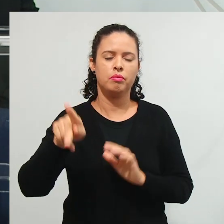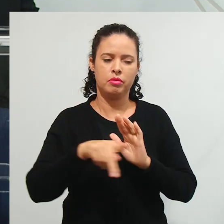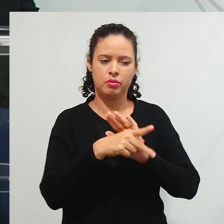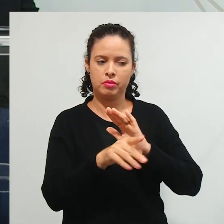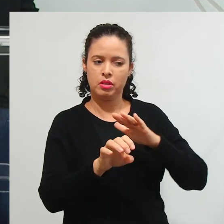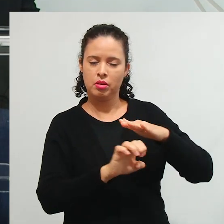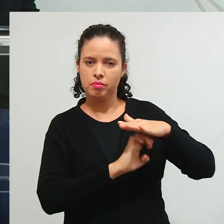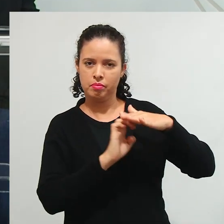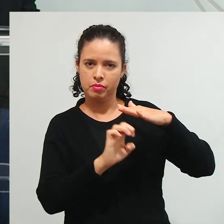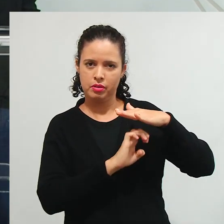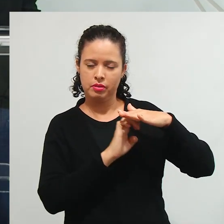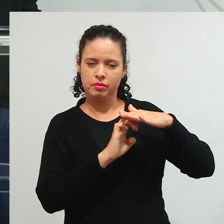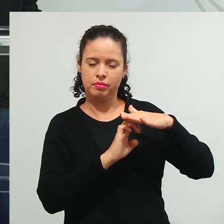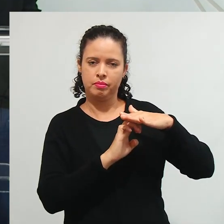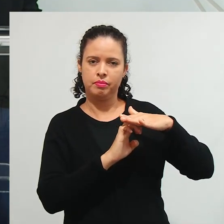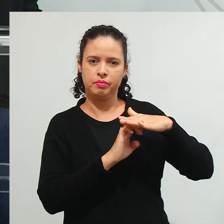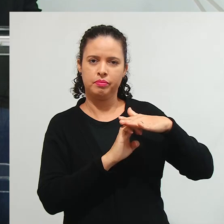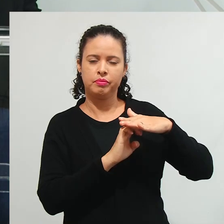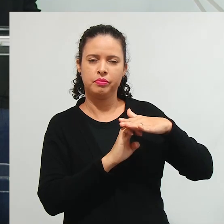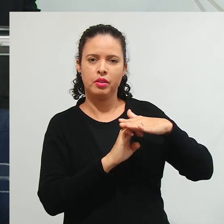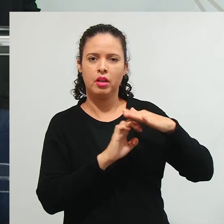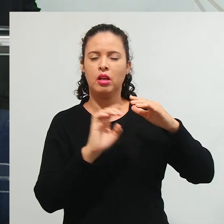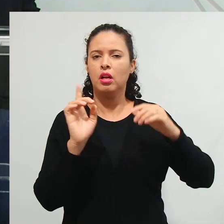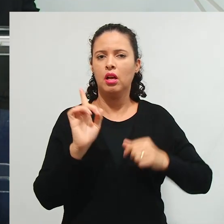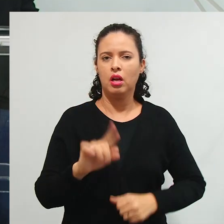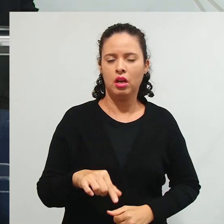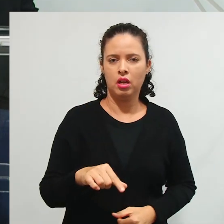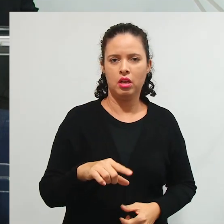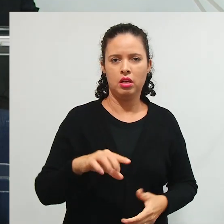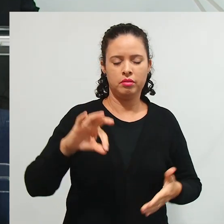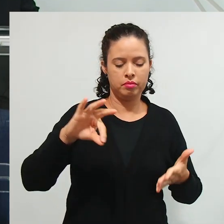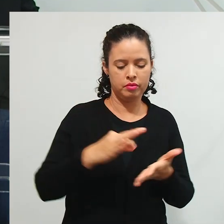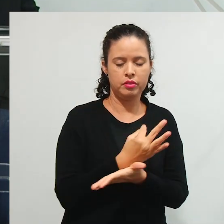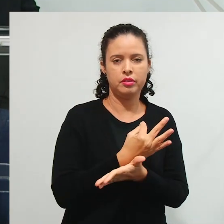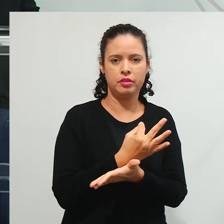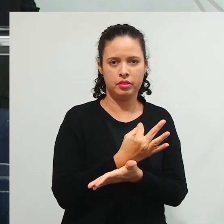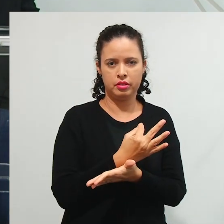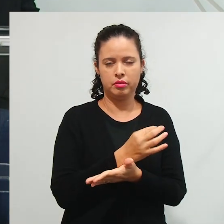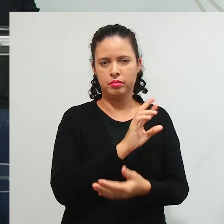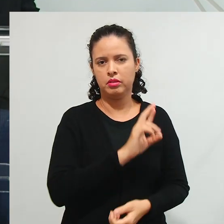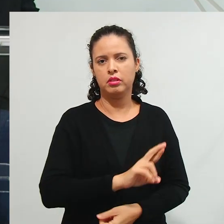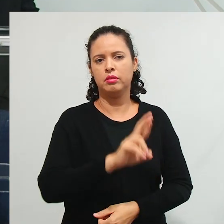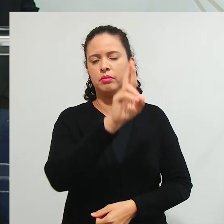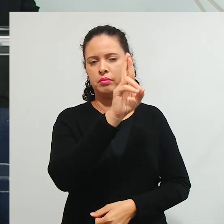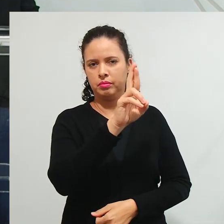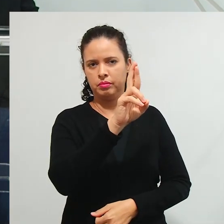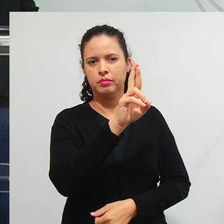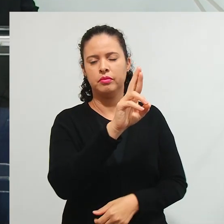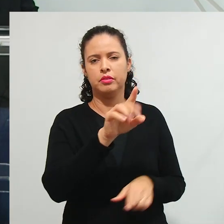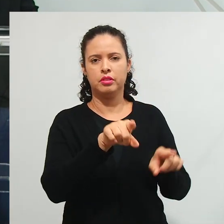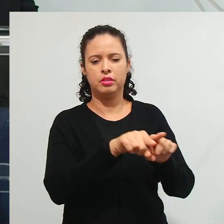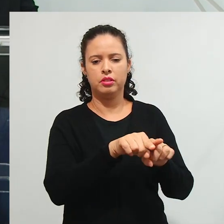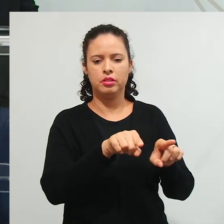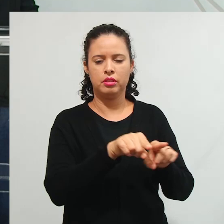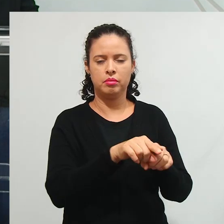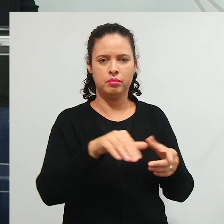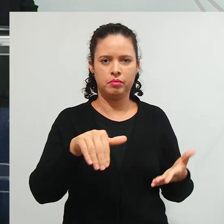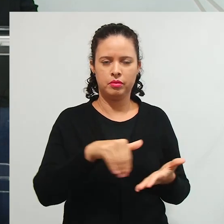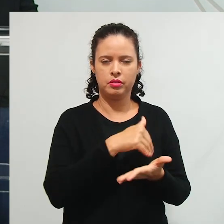X. Então, isso é empenho, é assinado pelo ordenador de despesa e